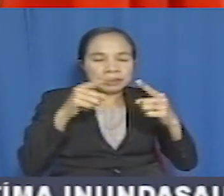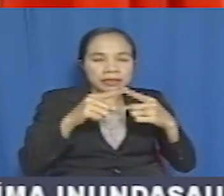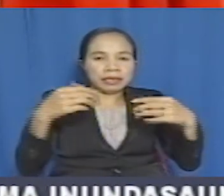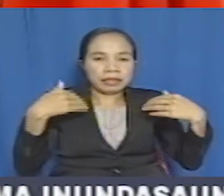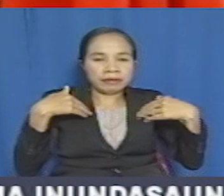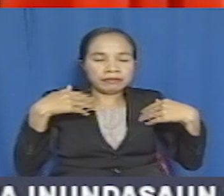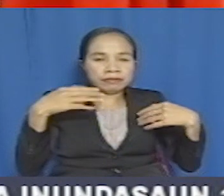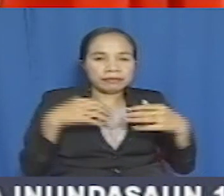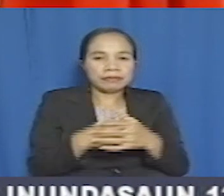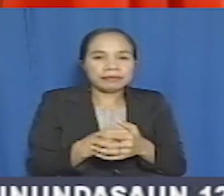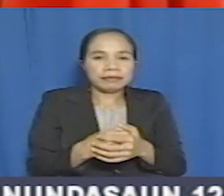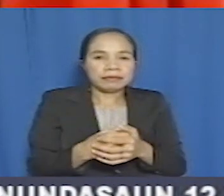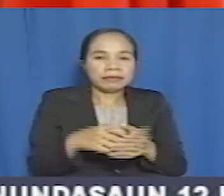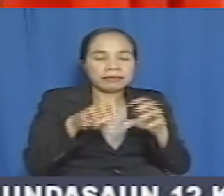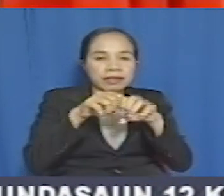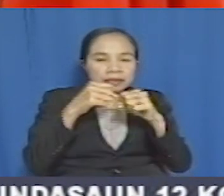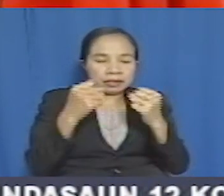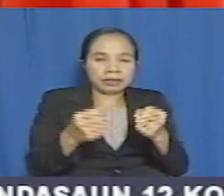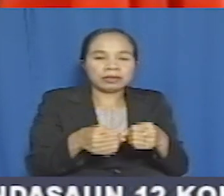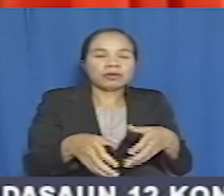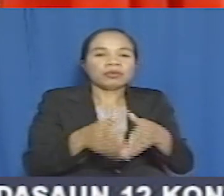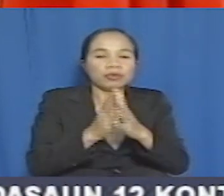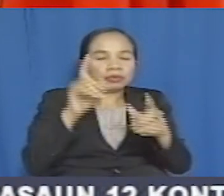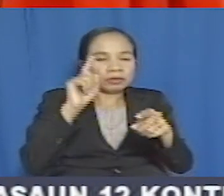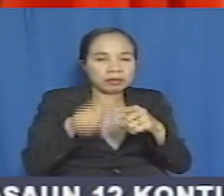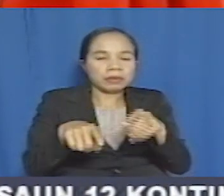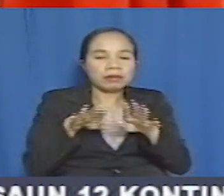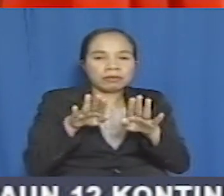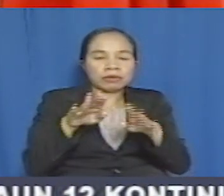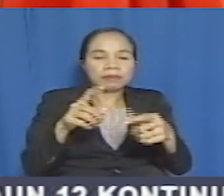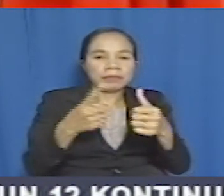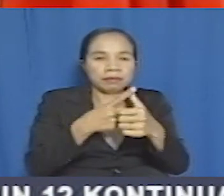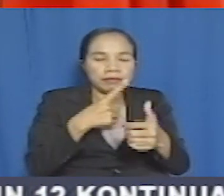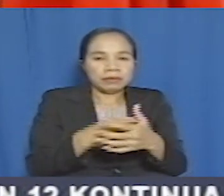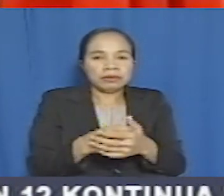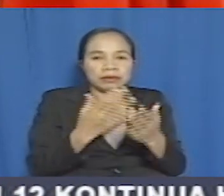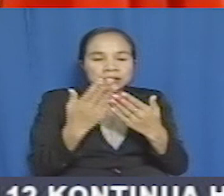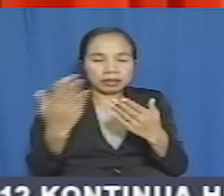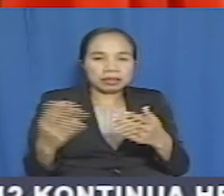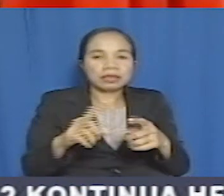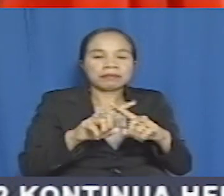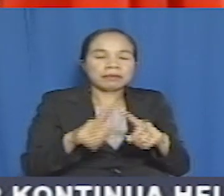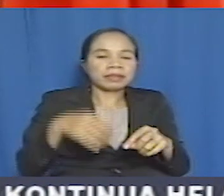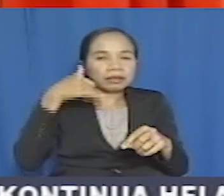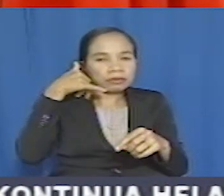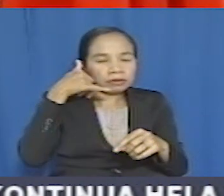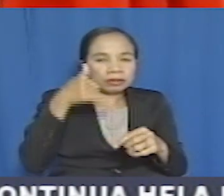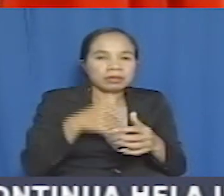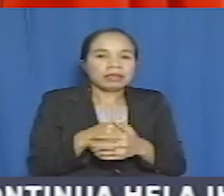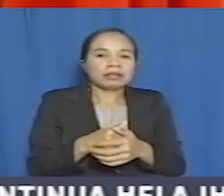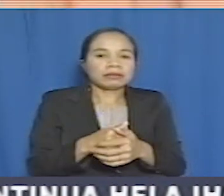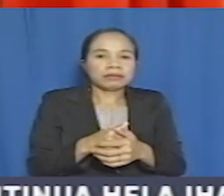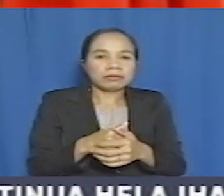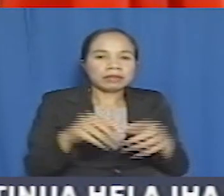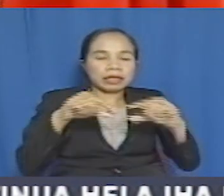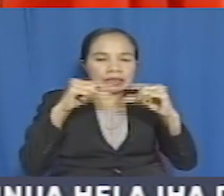atu ina lalika bok uluk sa sanser né mai be contacto técnico sira iha ne ba há o nei hoto tu número